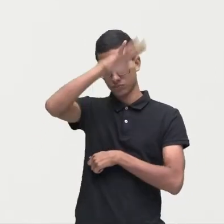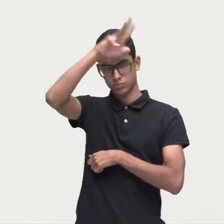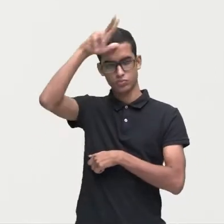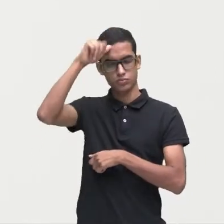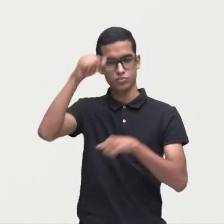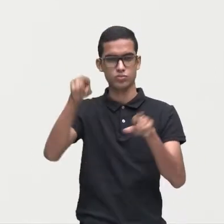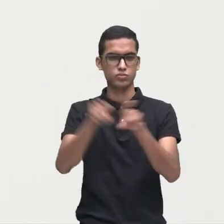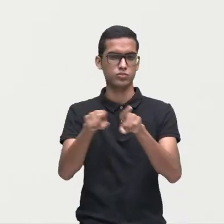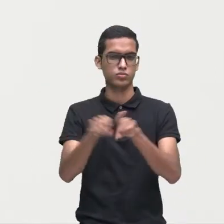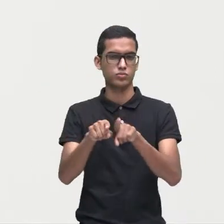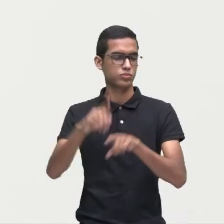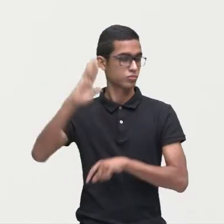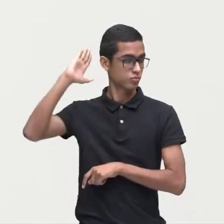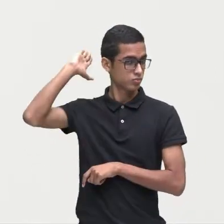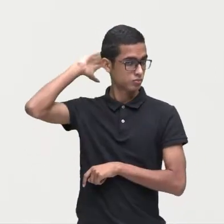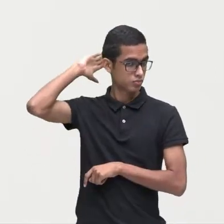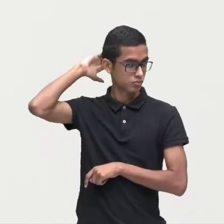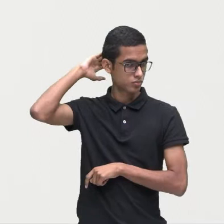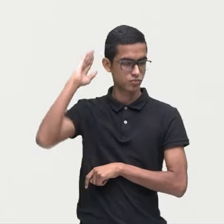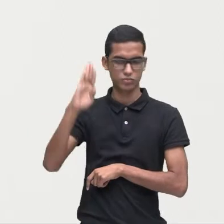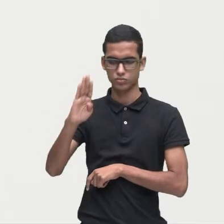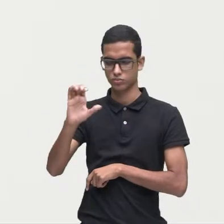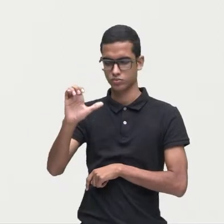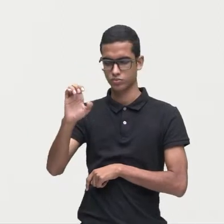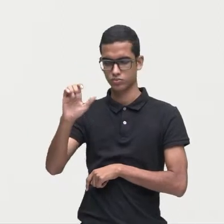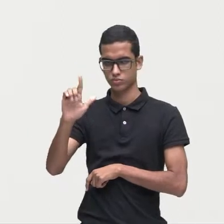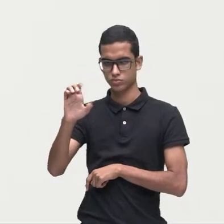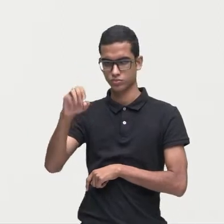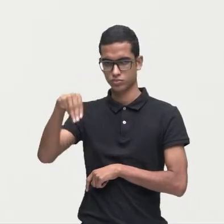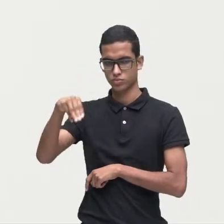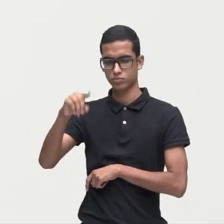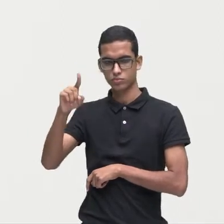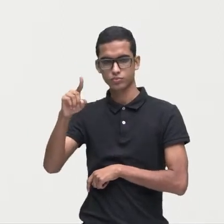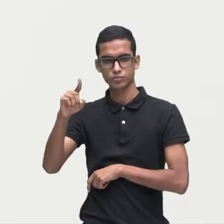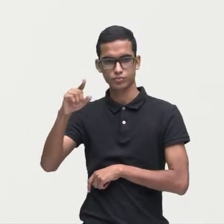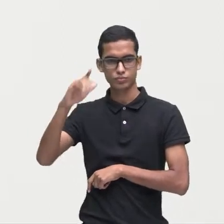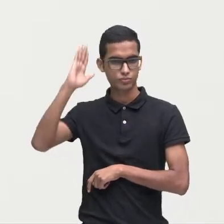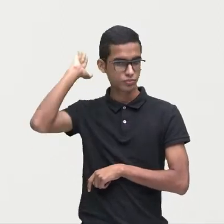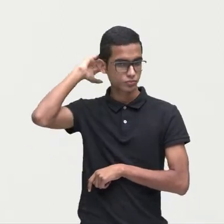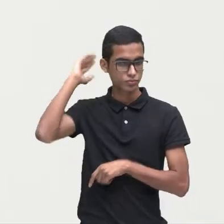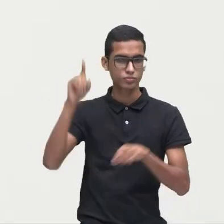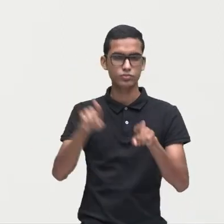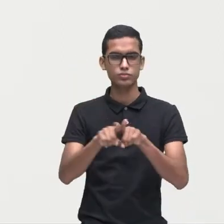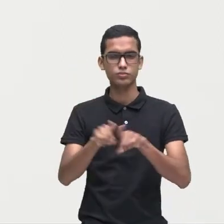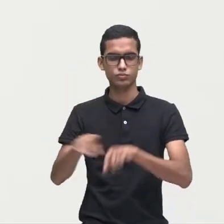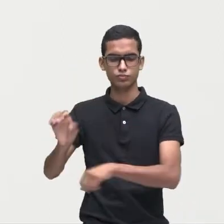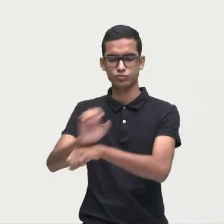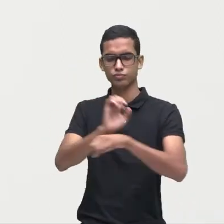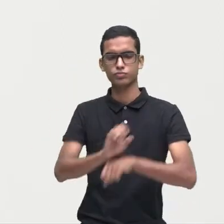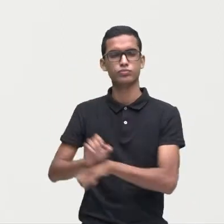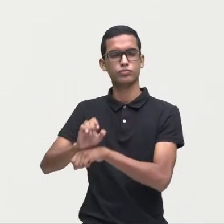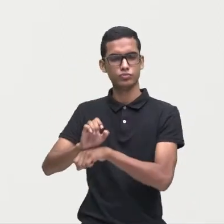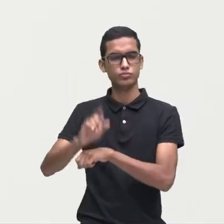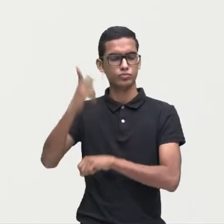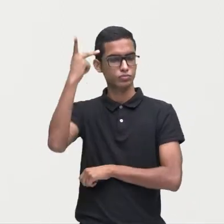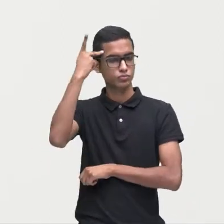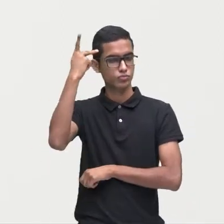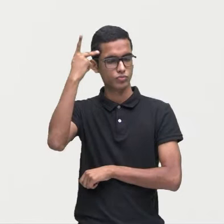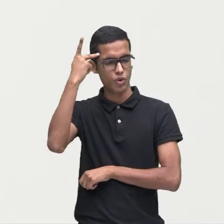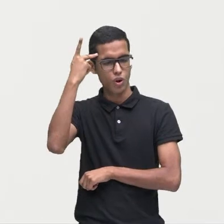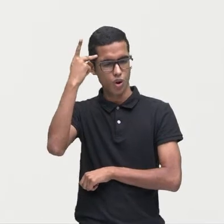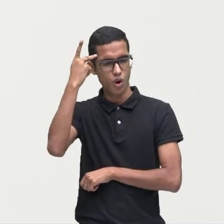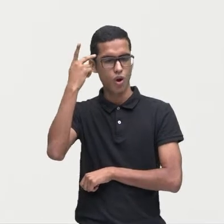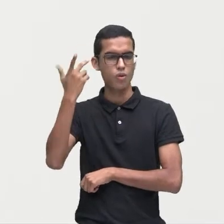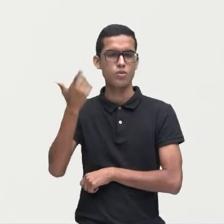e do sudeste do Brasil. Mais precisamente os estados de São Paulo, Rio de Janeiro, tá? E o Paraná,